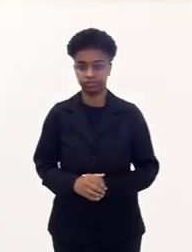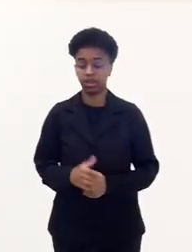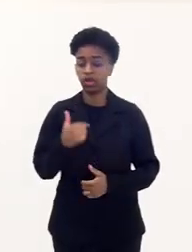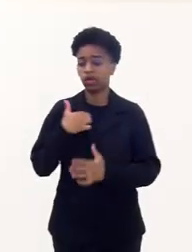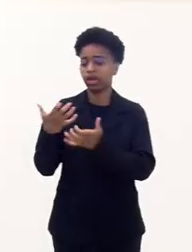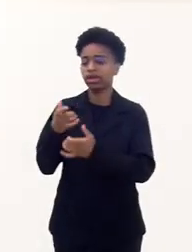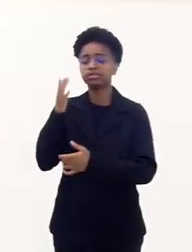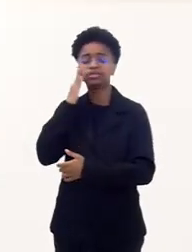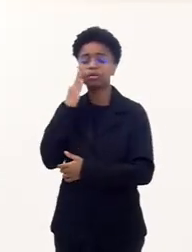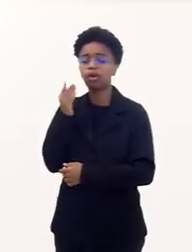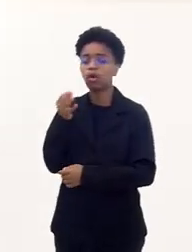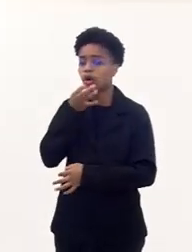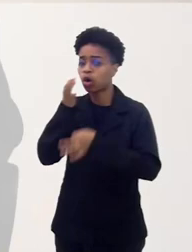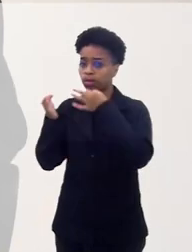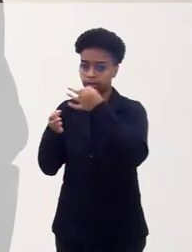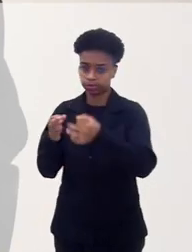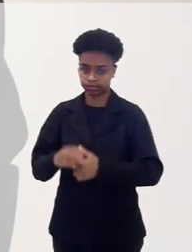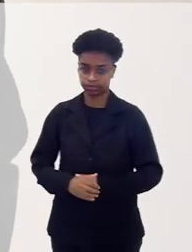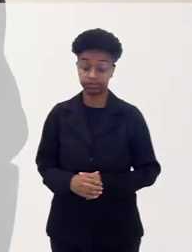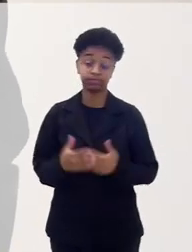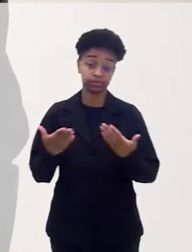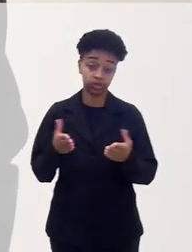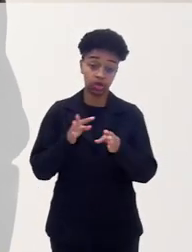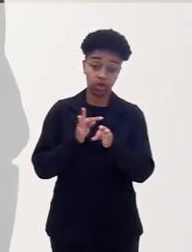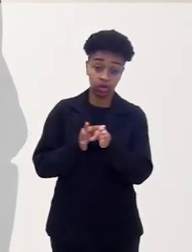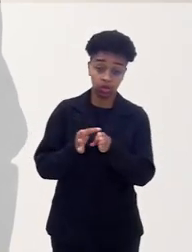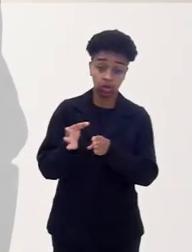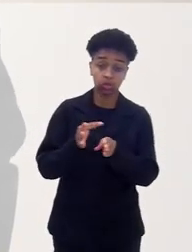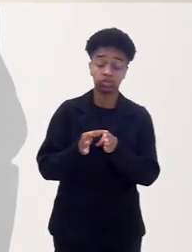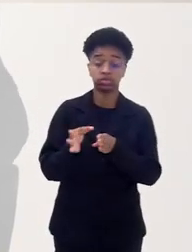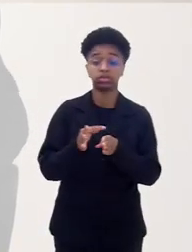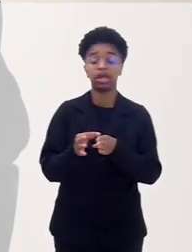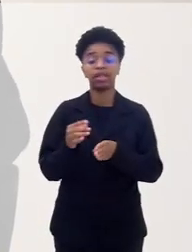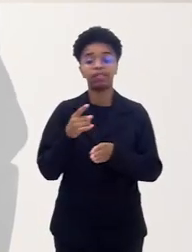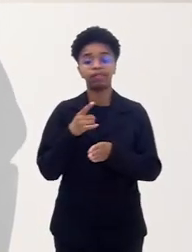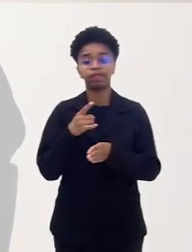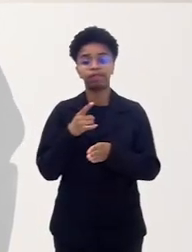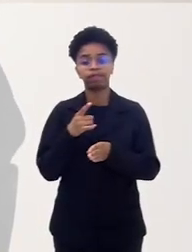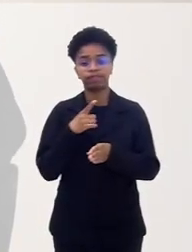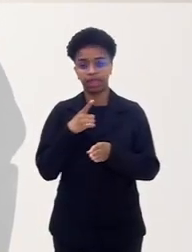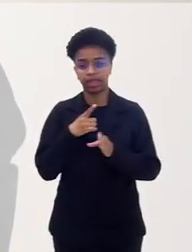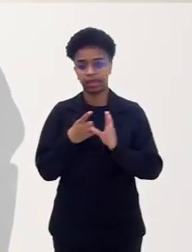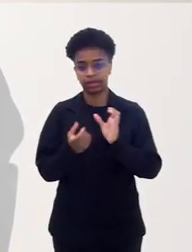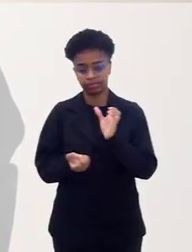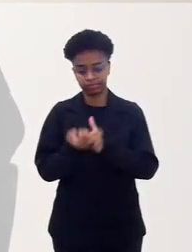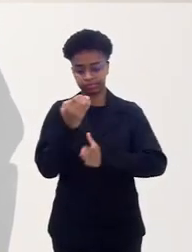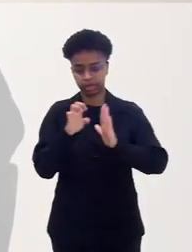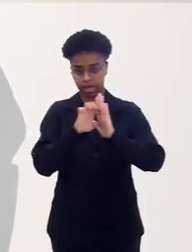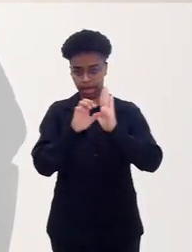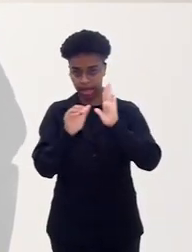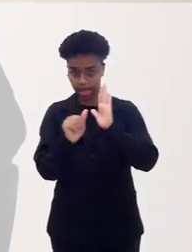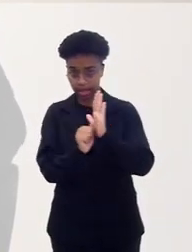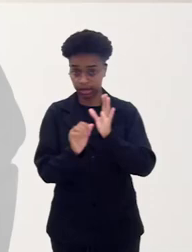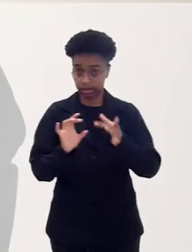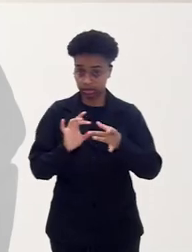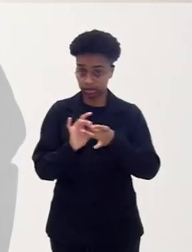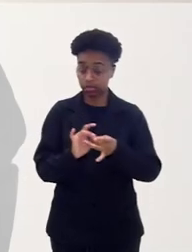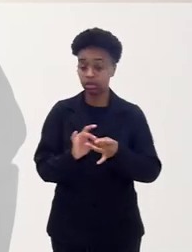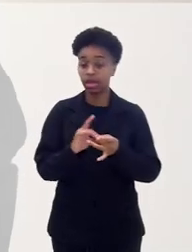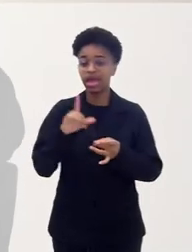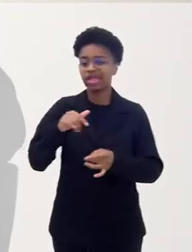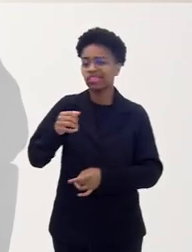sua consideração sobre isso Conselho Tutelar que é um instituto criado pelo pelo Estatuto da Criança e do Adolescente